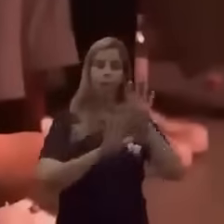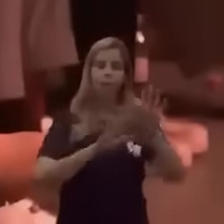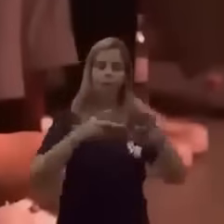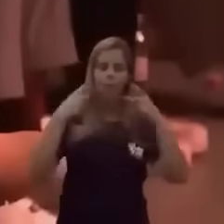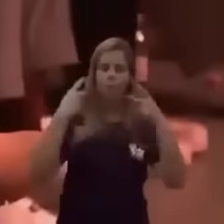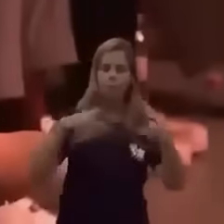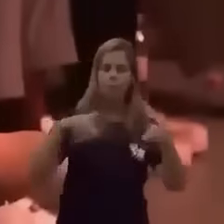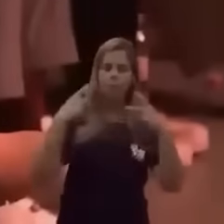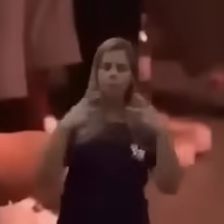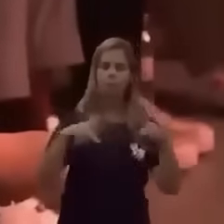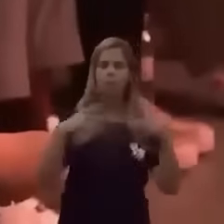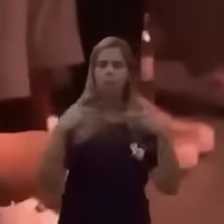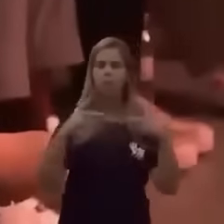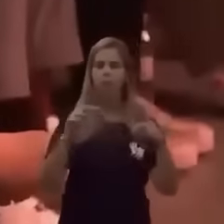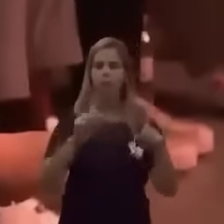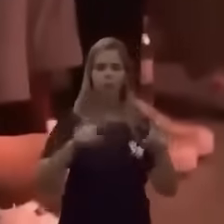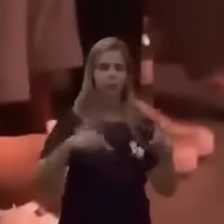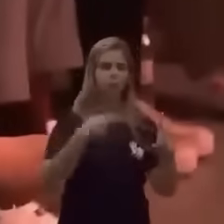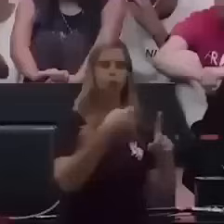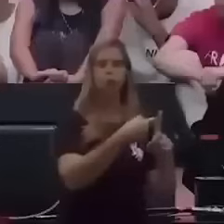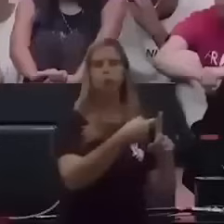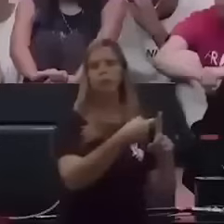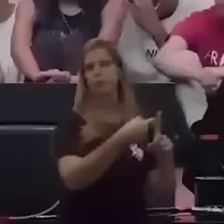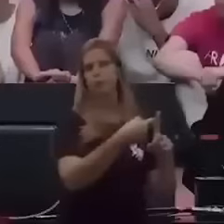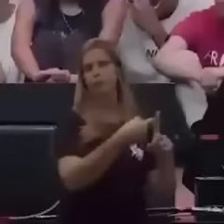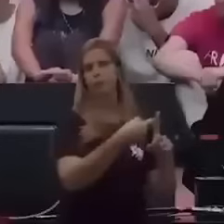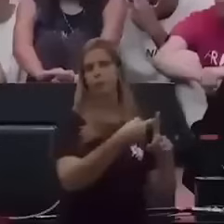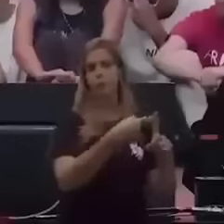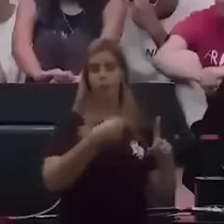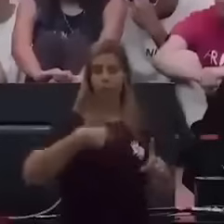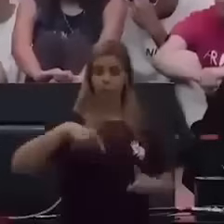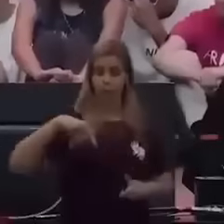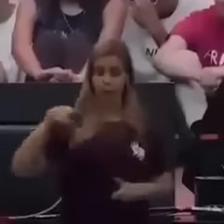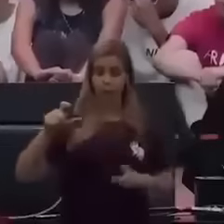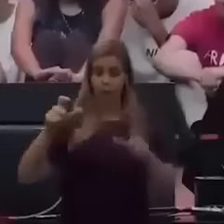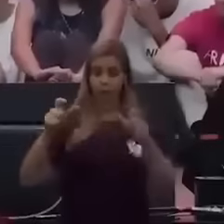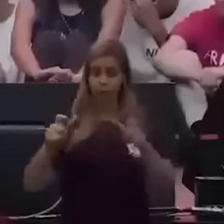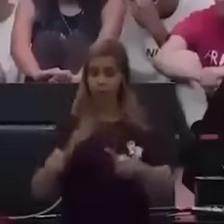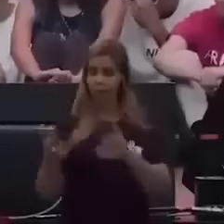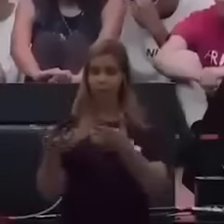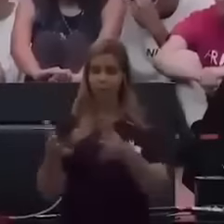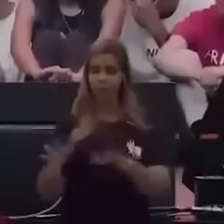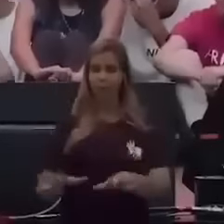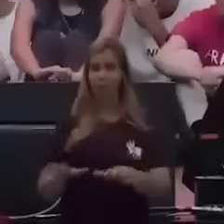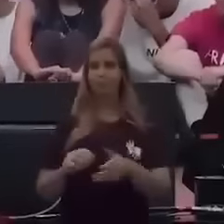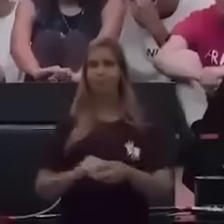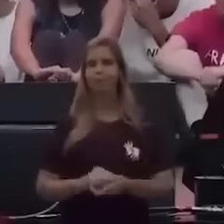te crucificará, te levará para onde não queres.